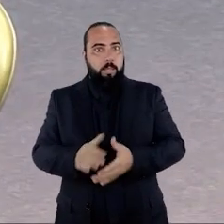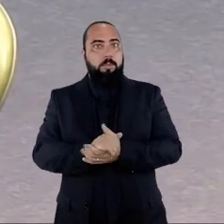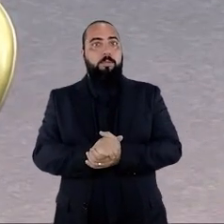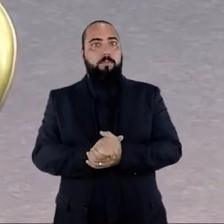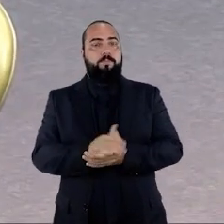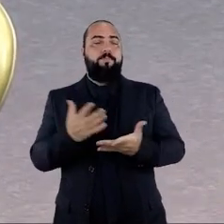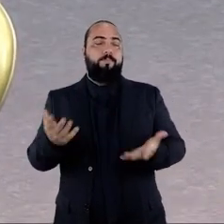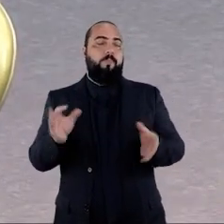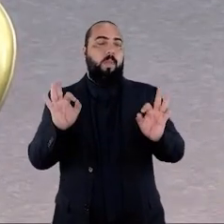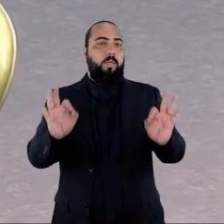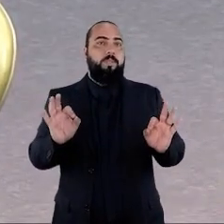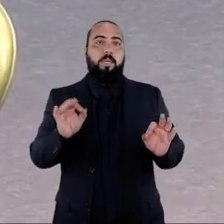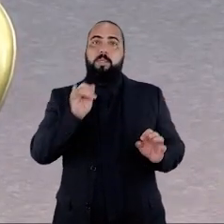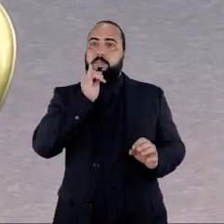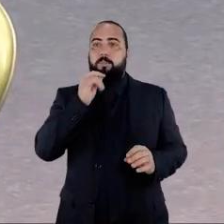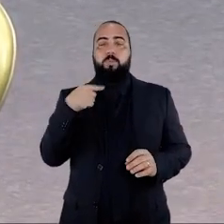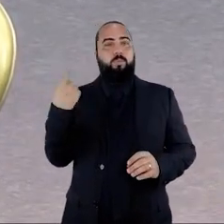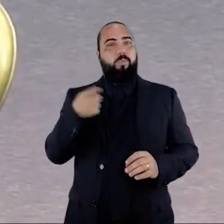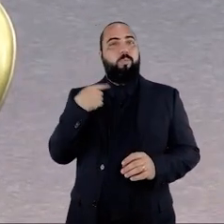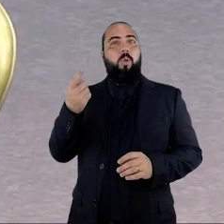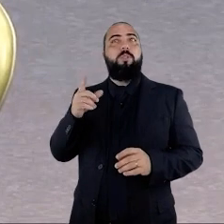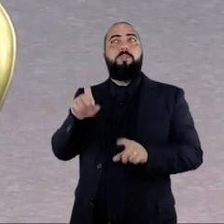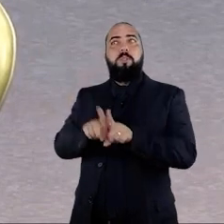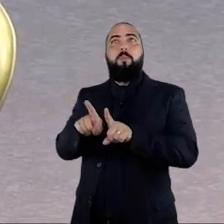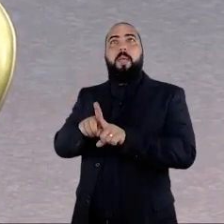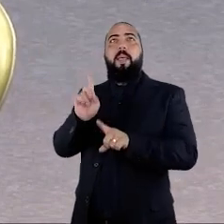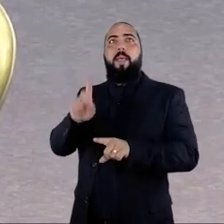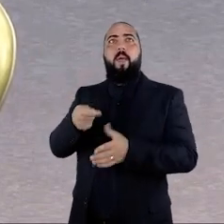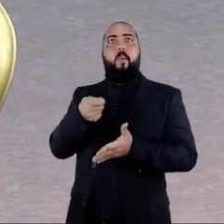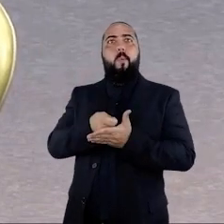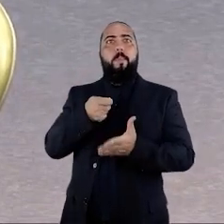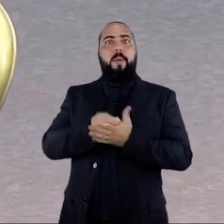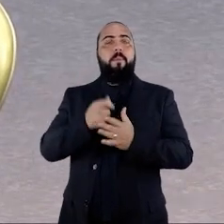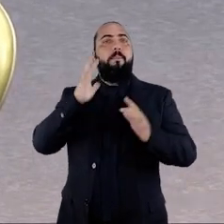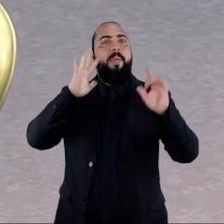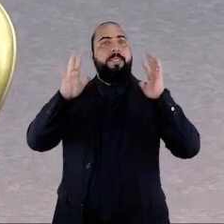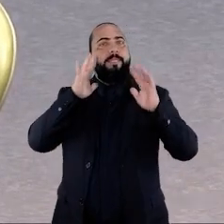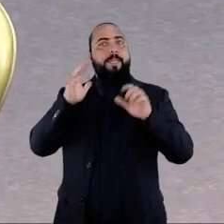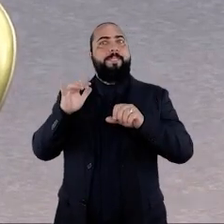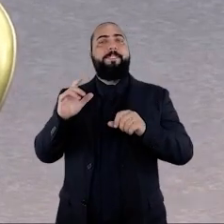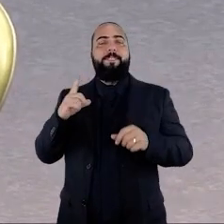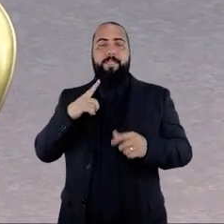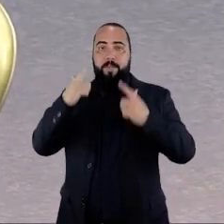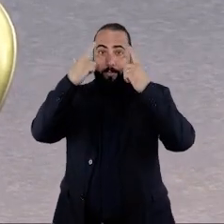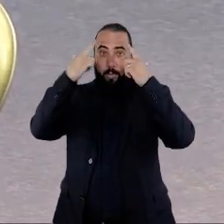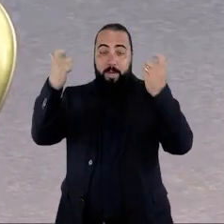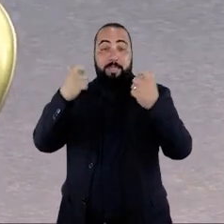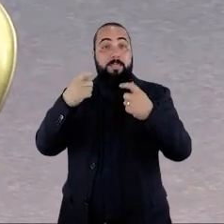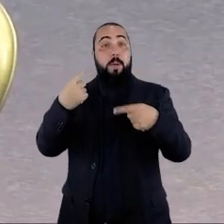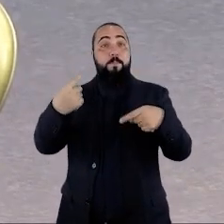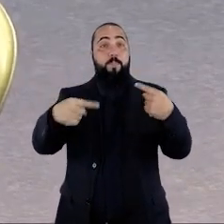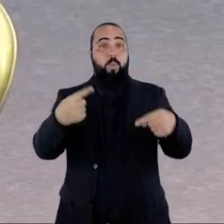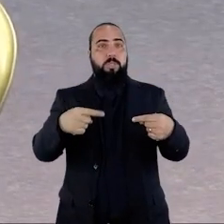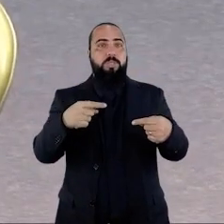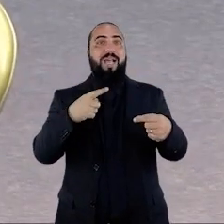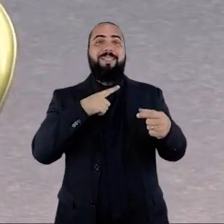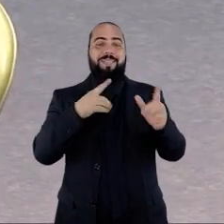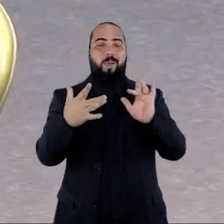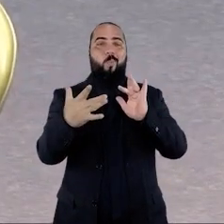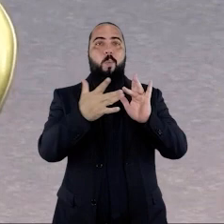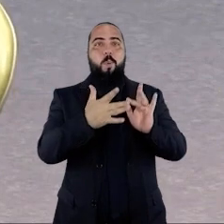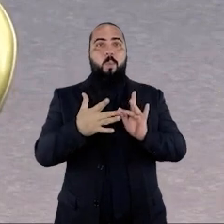brancas. Obviamente, isso nos coloca na obrigação de pensar sobre o fenômeno da violência política.